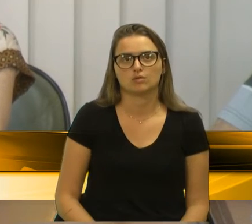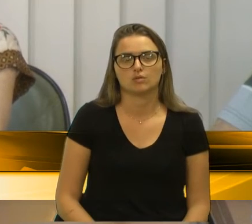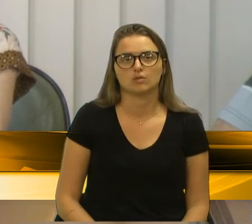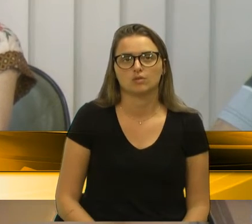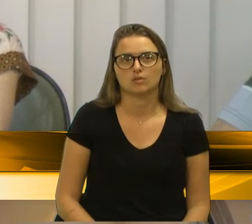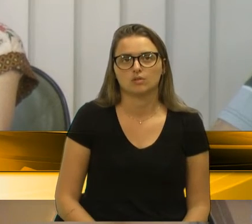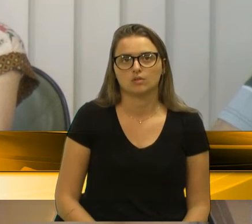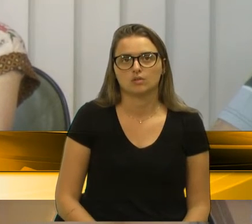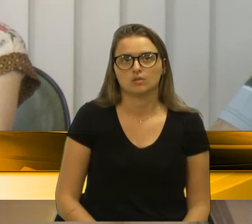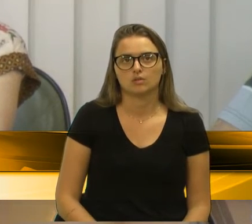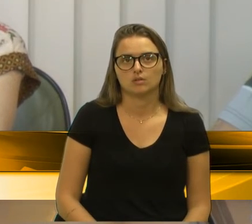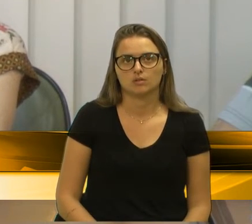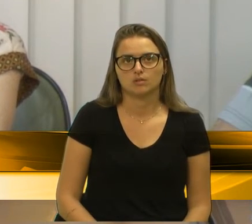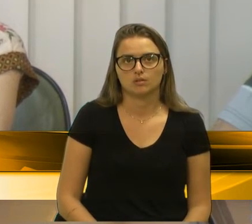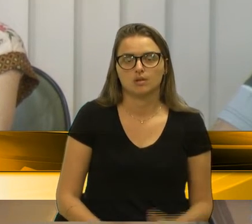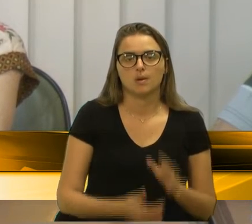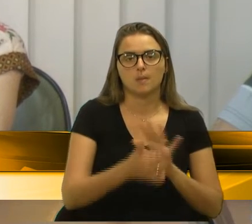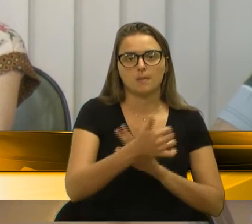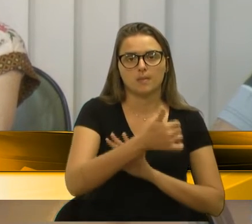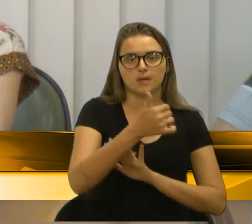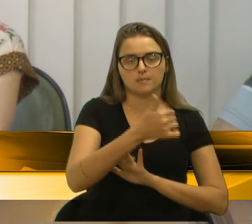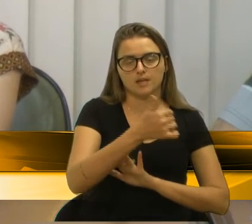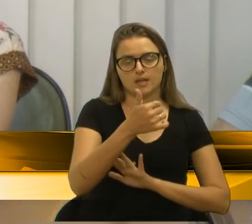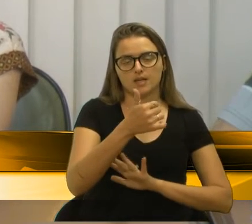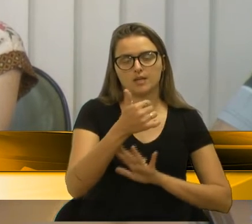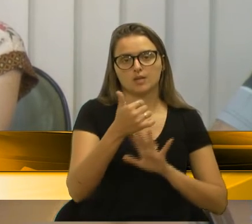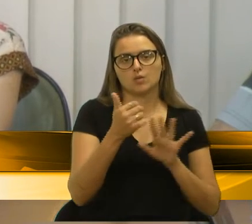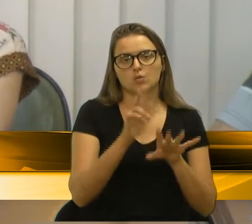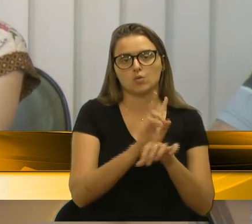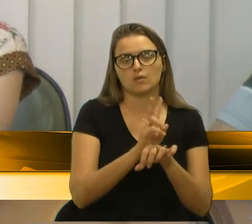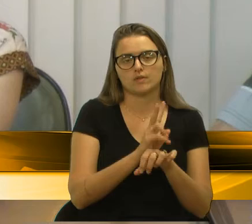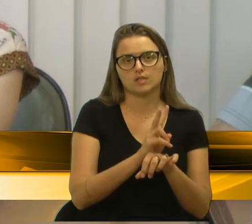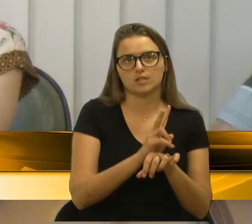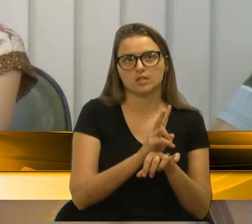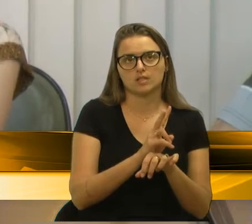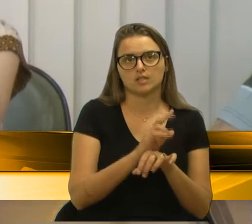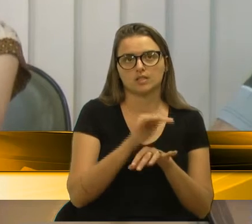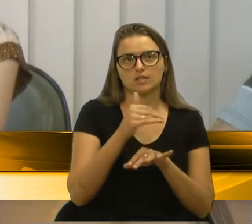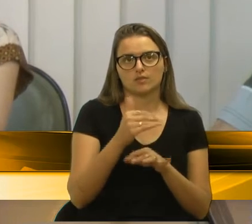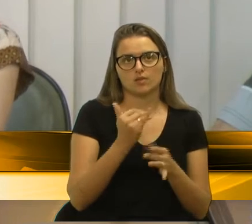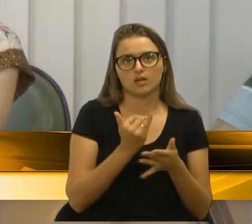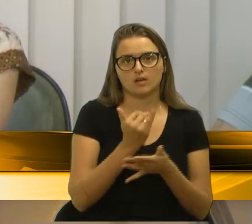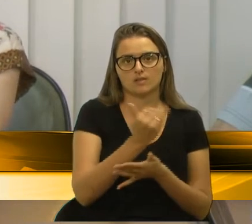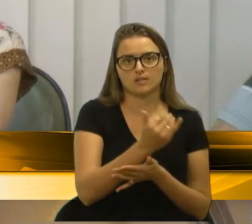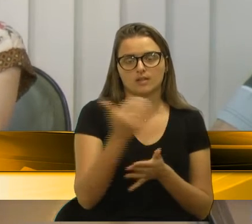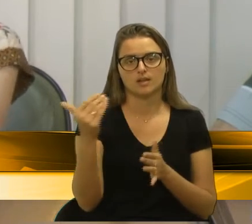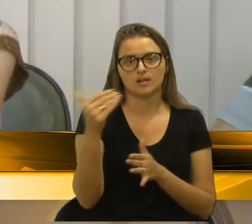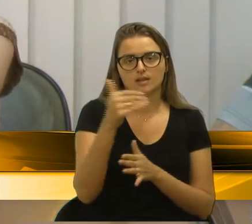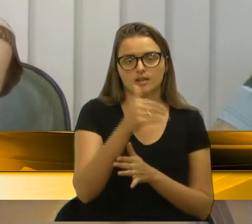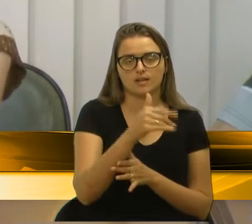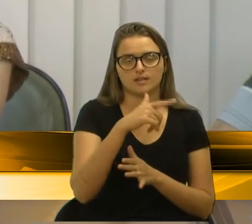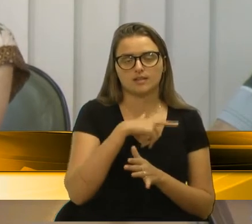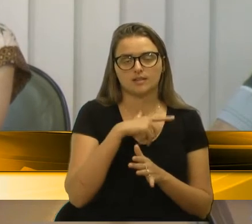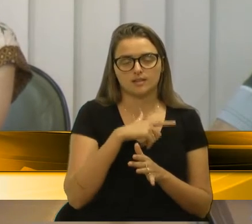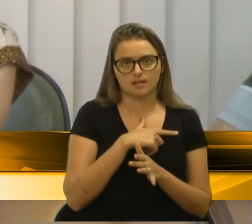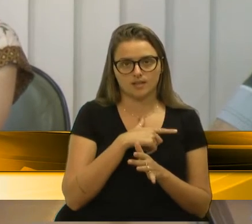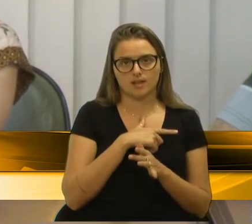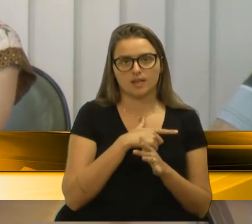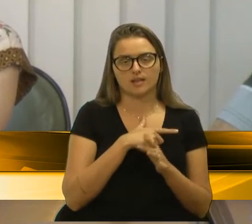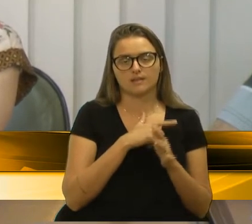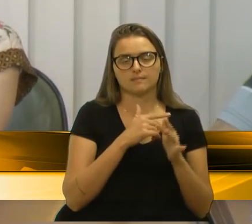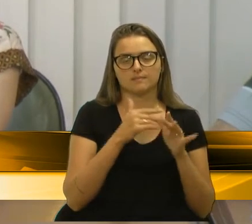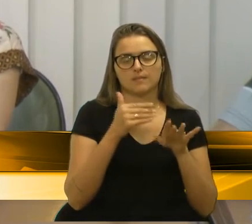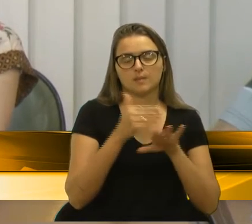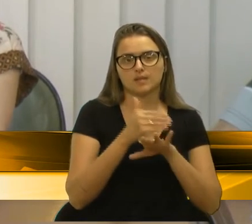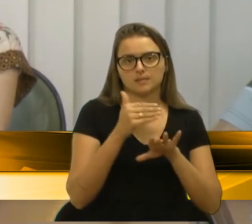Então, isso é primeiro com a vigilância epidemiológica, o paciente que é notificado que entra dentro do quadro, da definição de quadro,